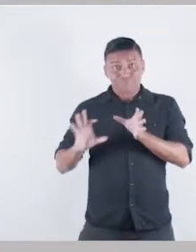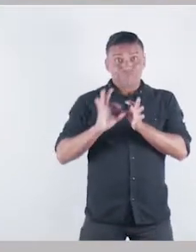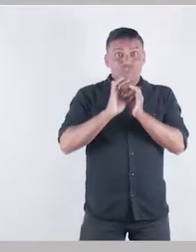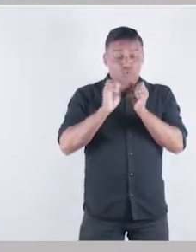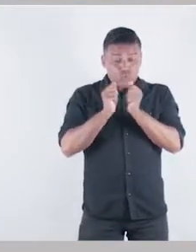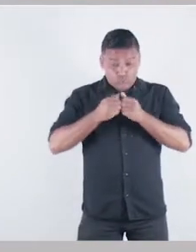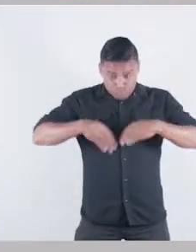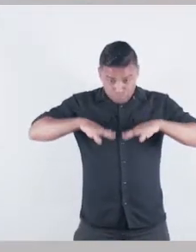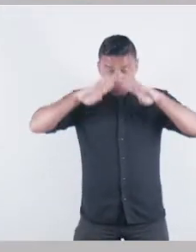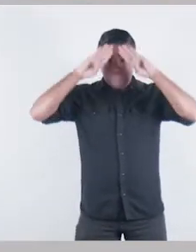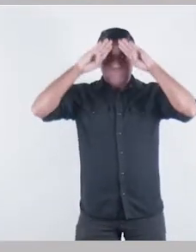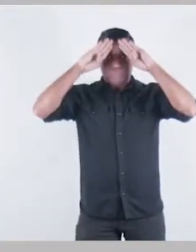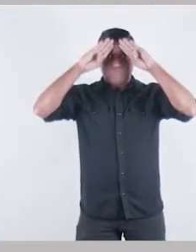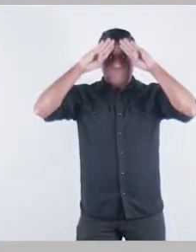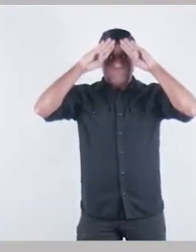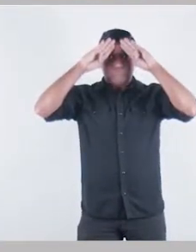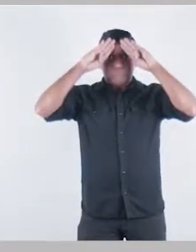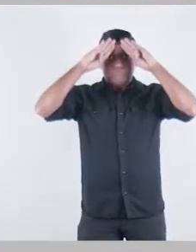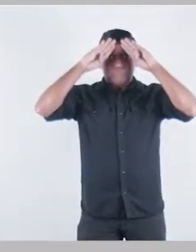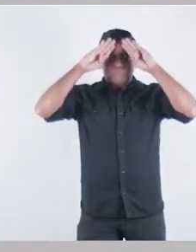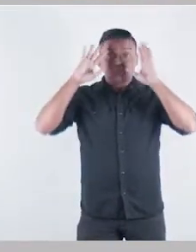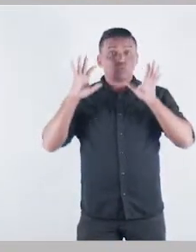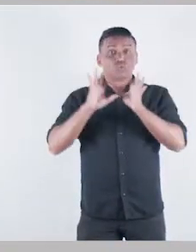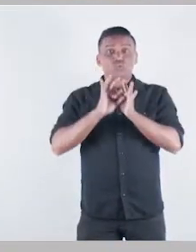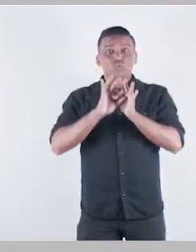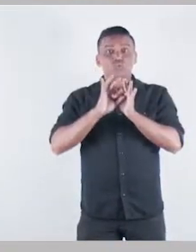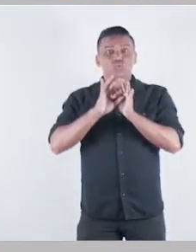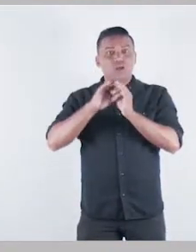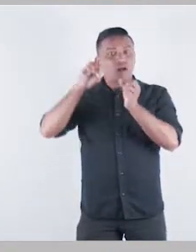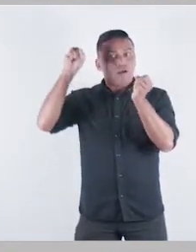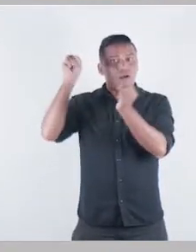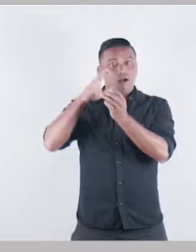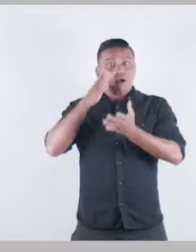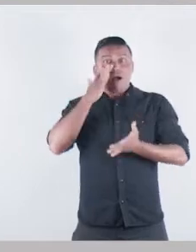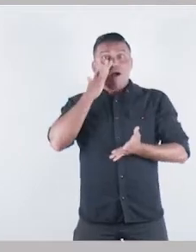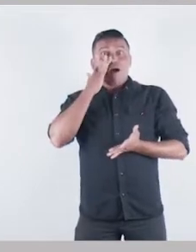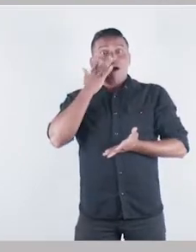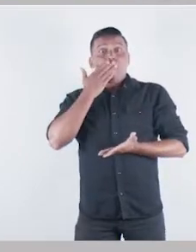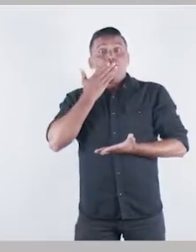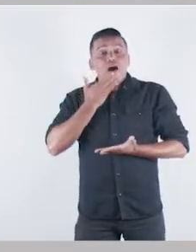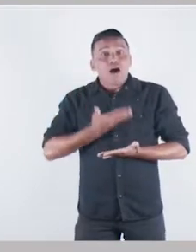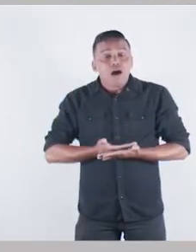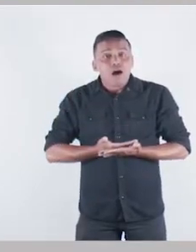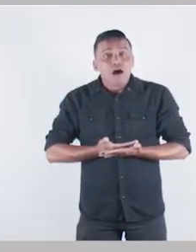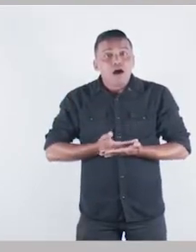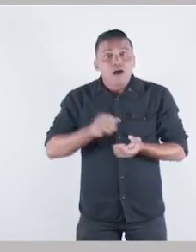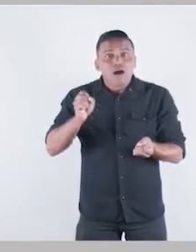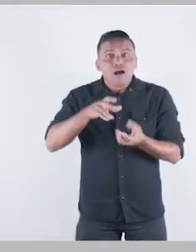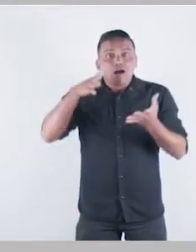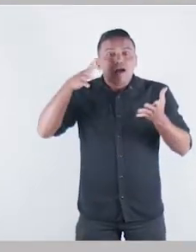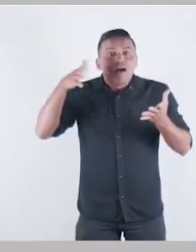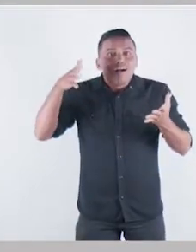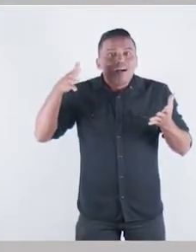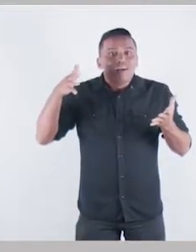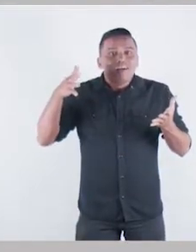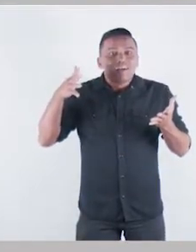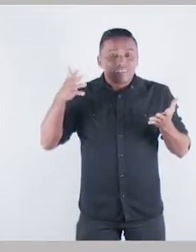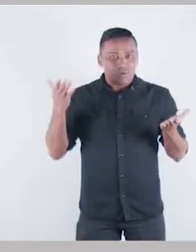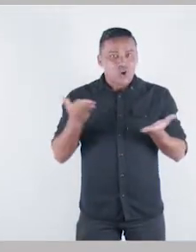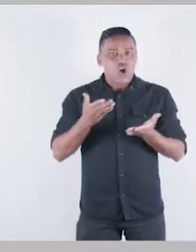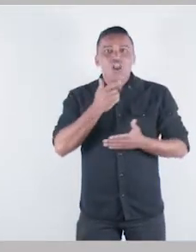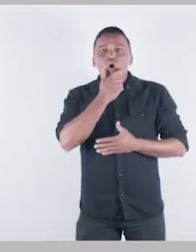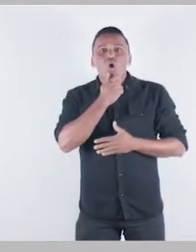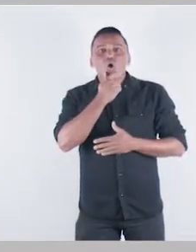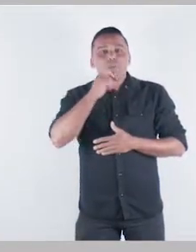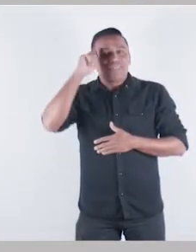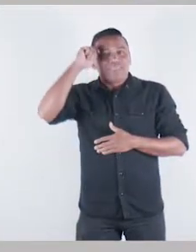brancos, se encantou antes de fazer o guri. Agora, esse neguinho